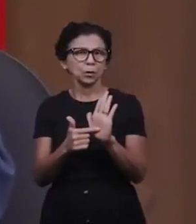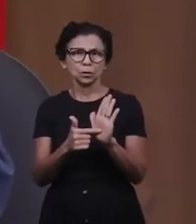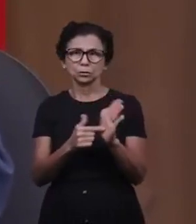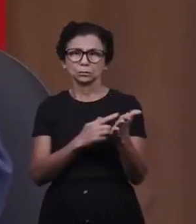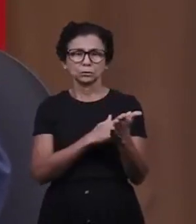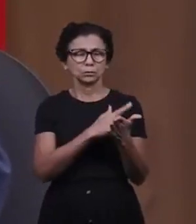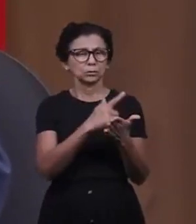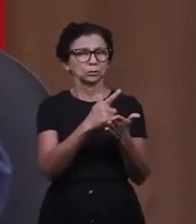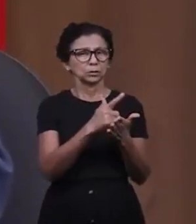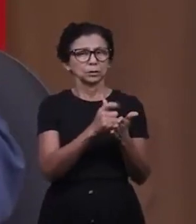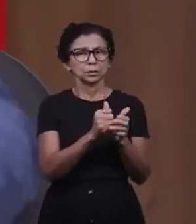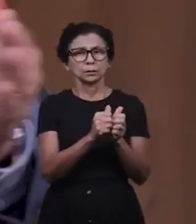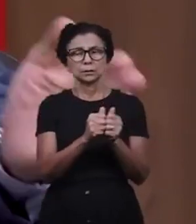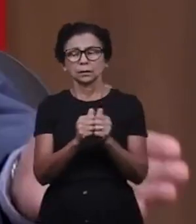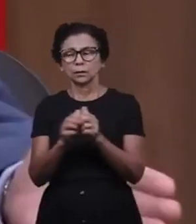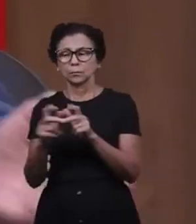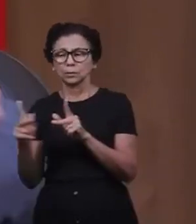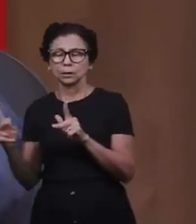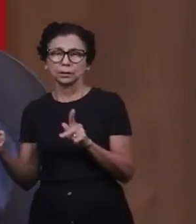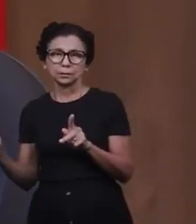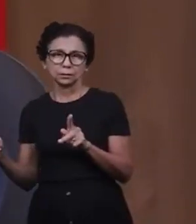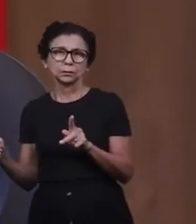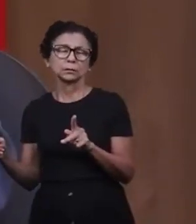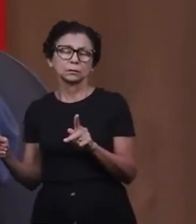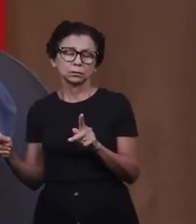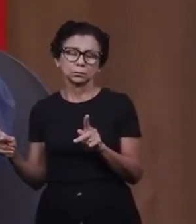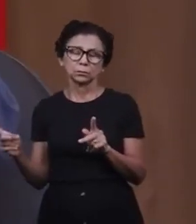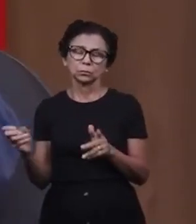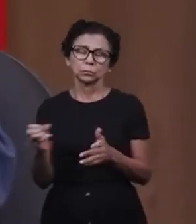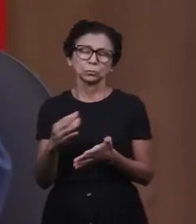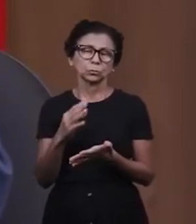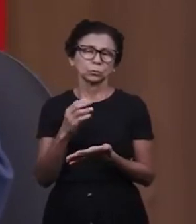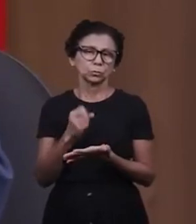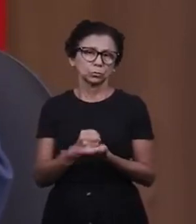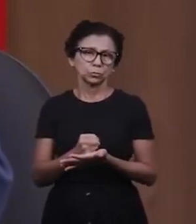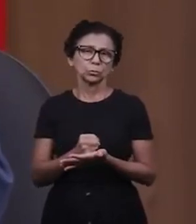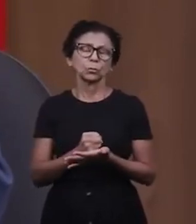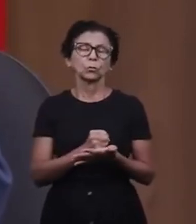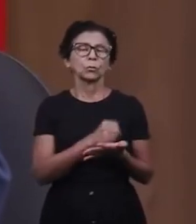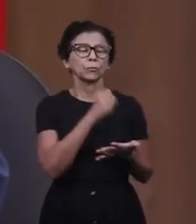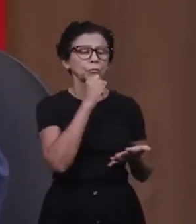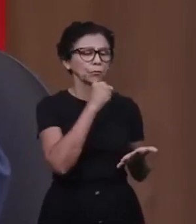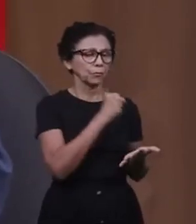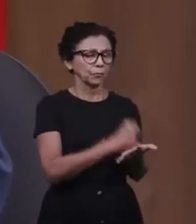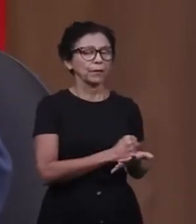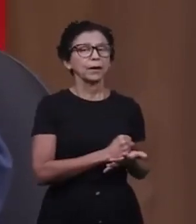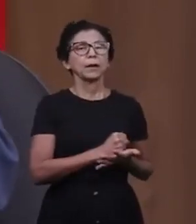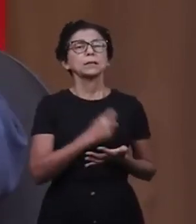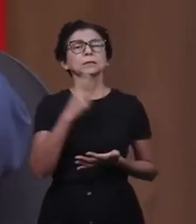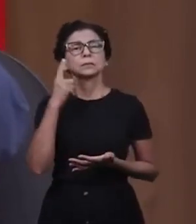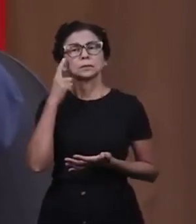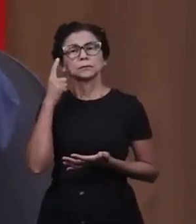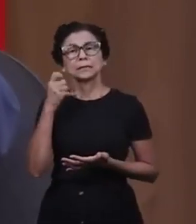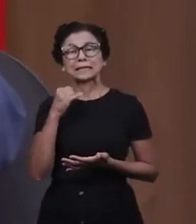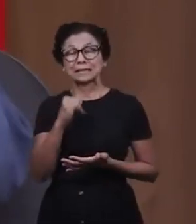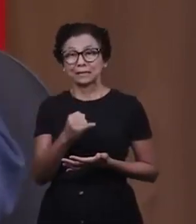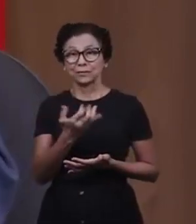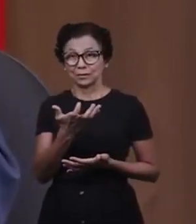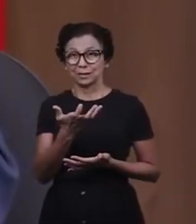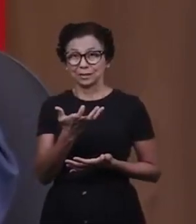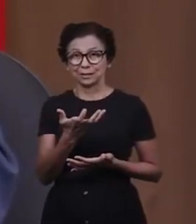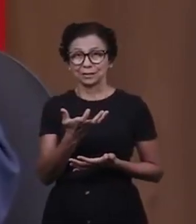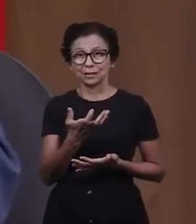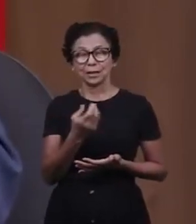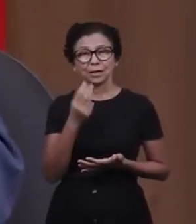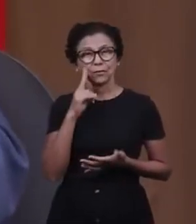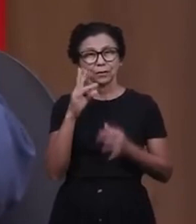você negar isso. Desde o Velho ao Novo Testamento, se você quiser ter mais algum esclarecimento por isso, você entra no